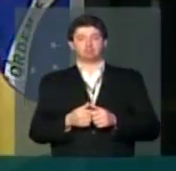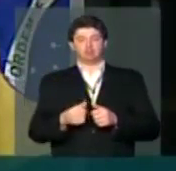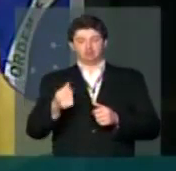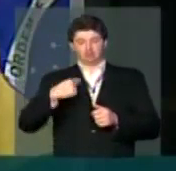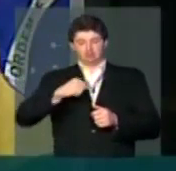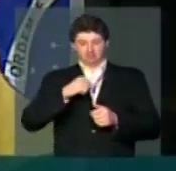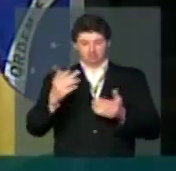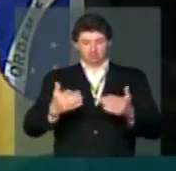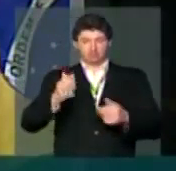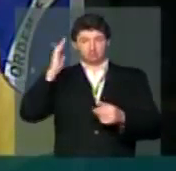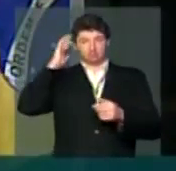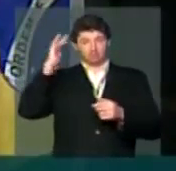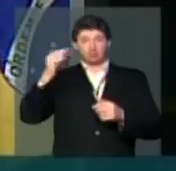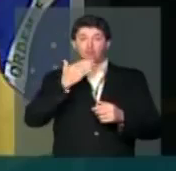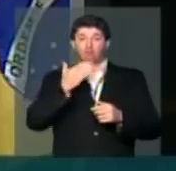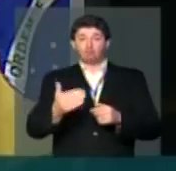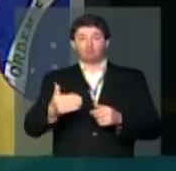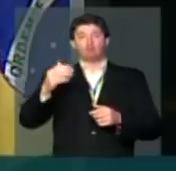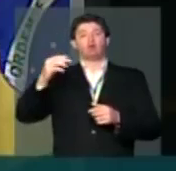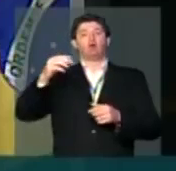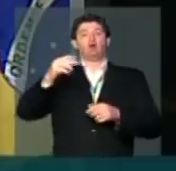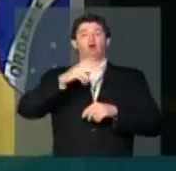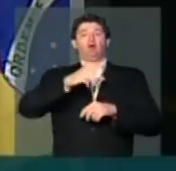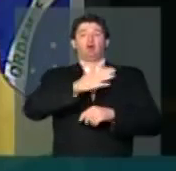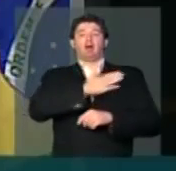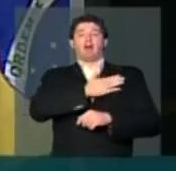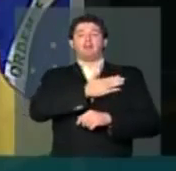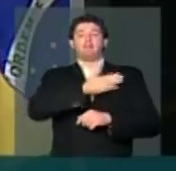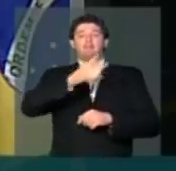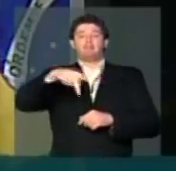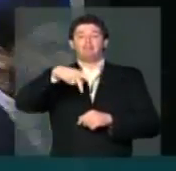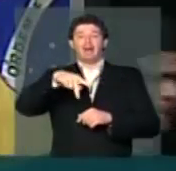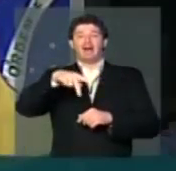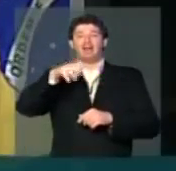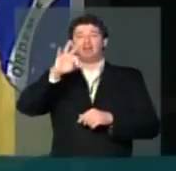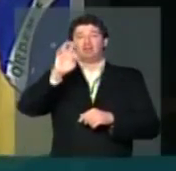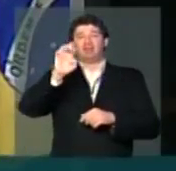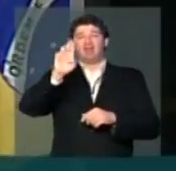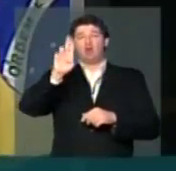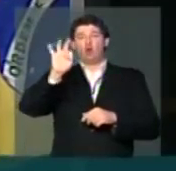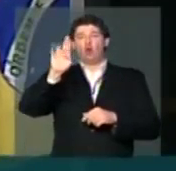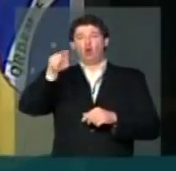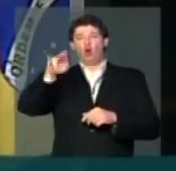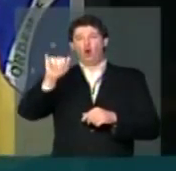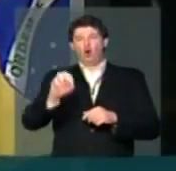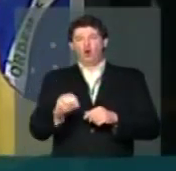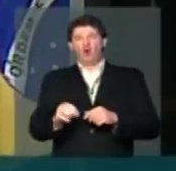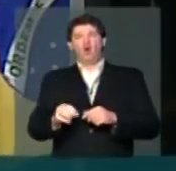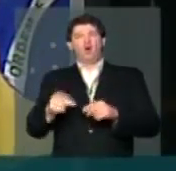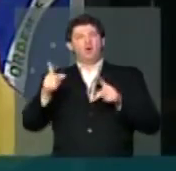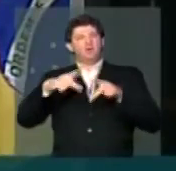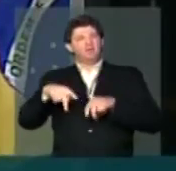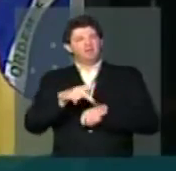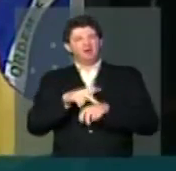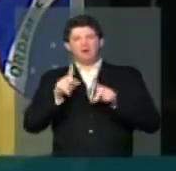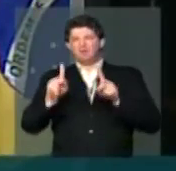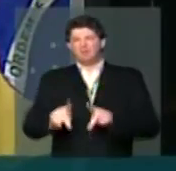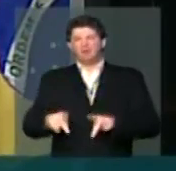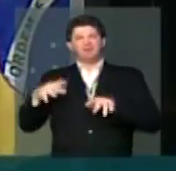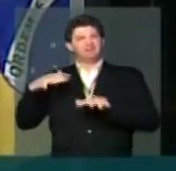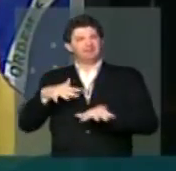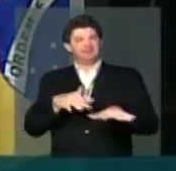sonhando agora com a pátria de Teotônio, sonhando com um novo país, mobilizado,